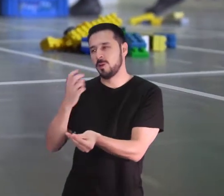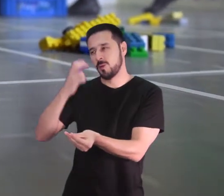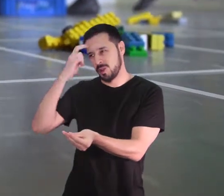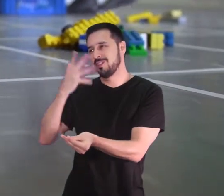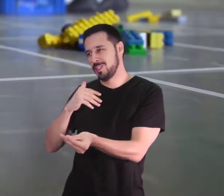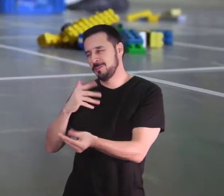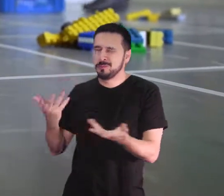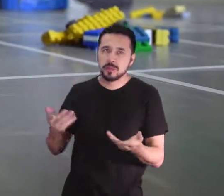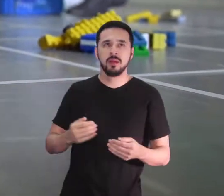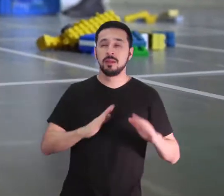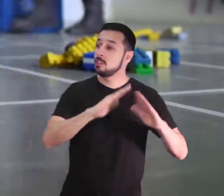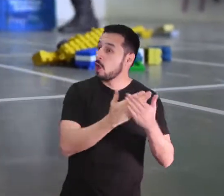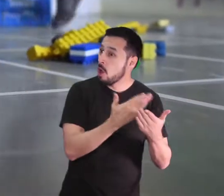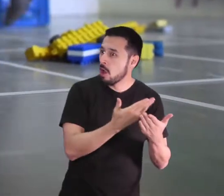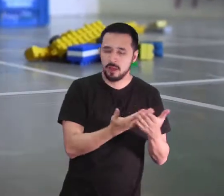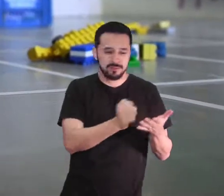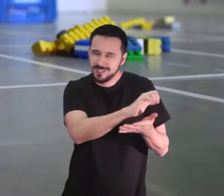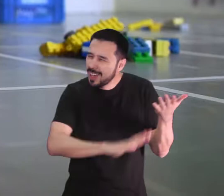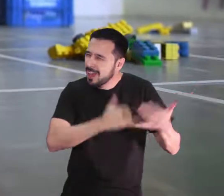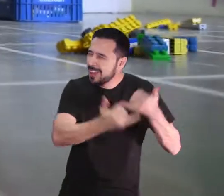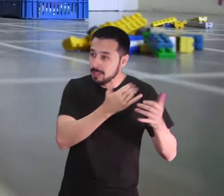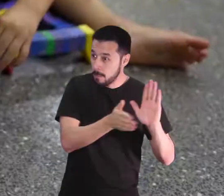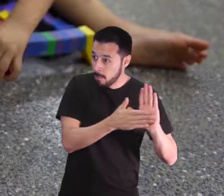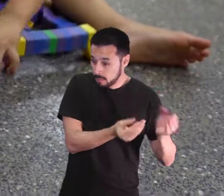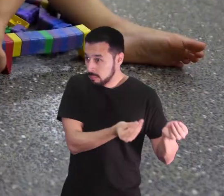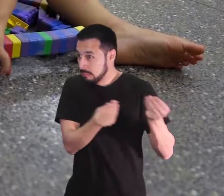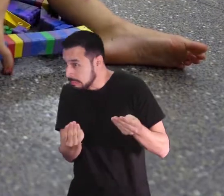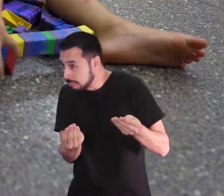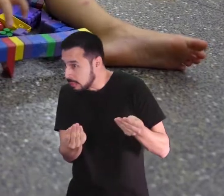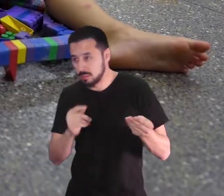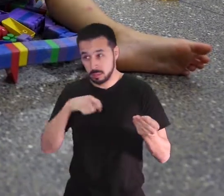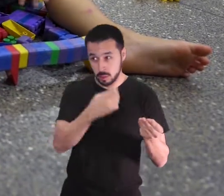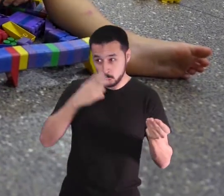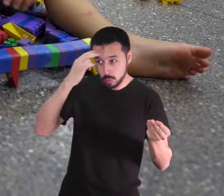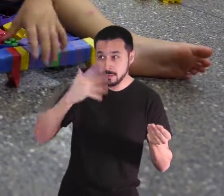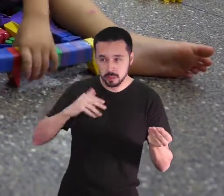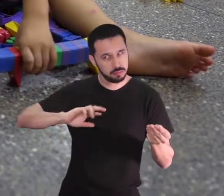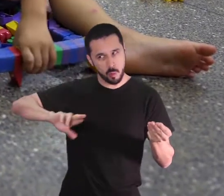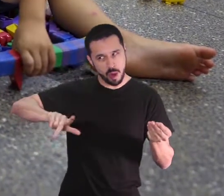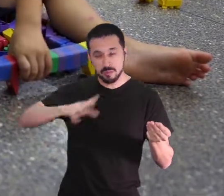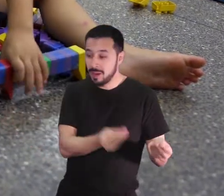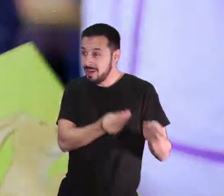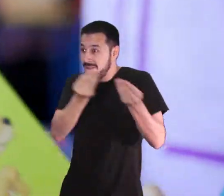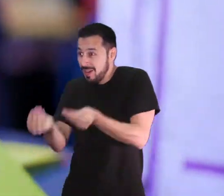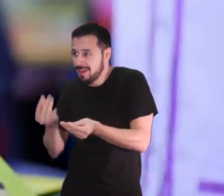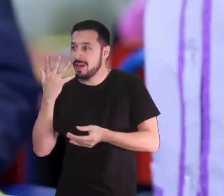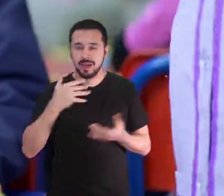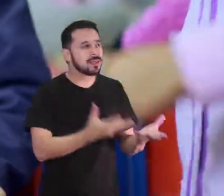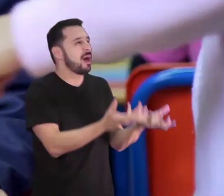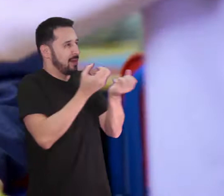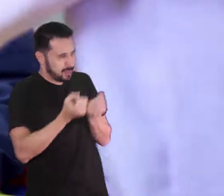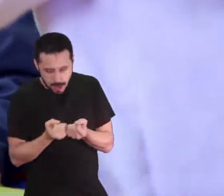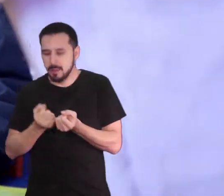jogos e brincadeiras para as crianças não é necessariamente cultura infantil. Mas o que as crianças fazem desses jogos quando vão produzir entre si, ganham status de cultura infantil,